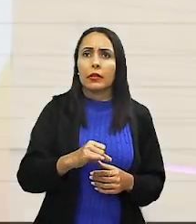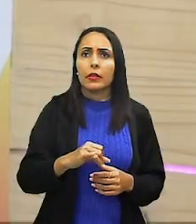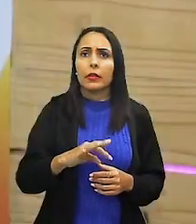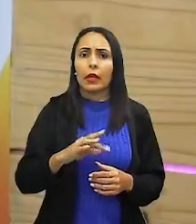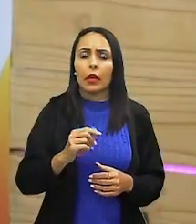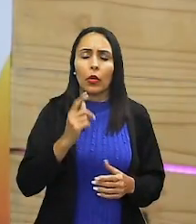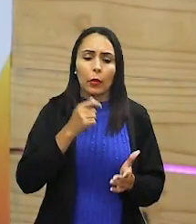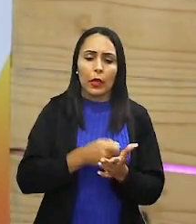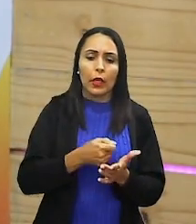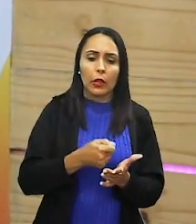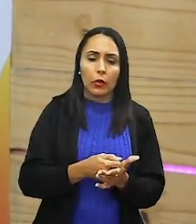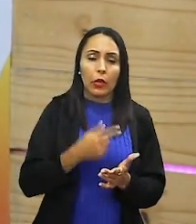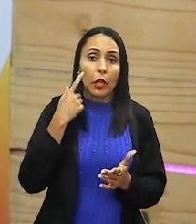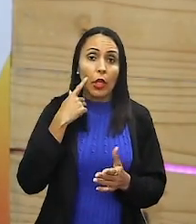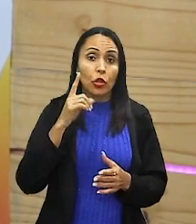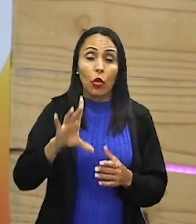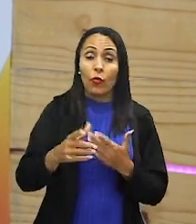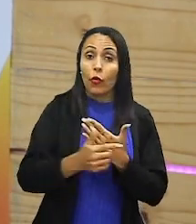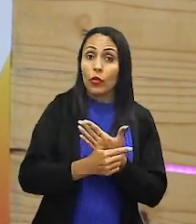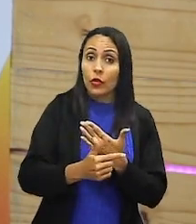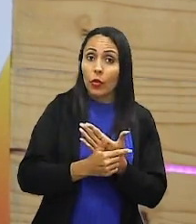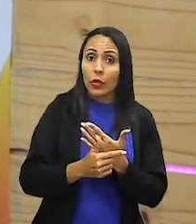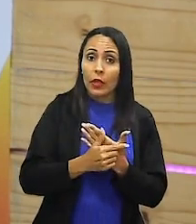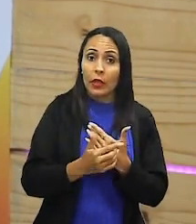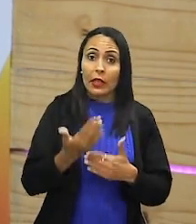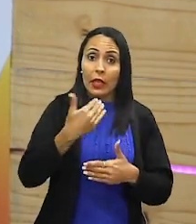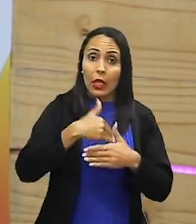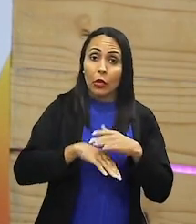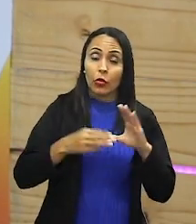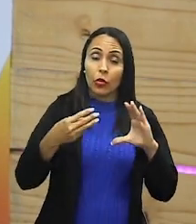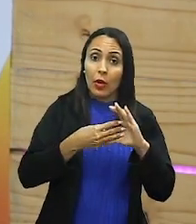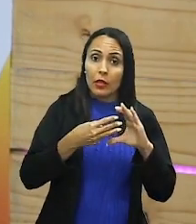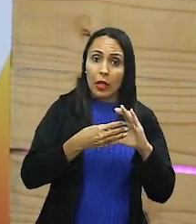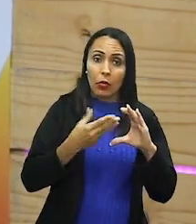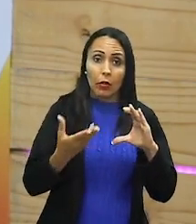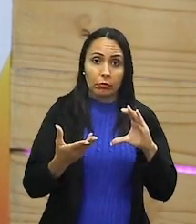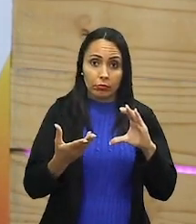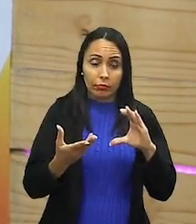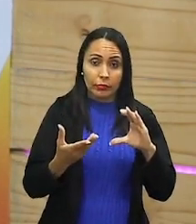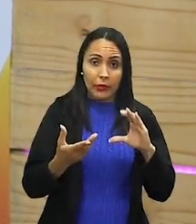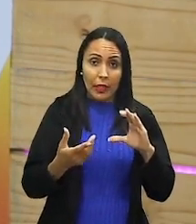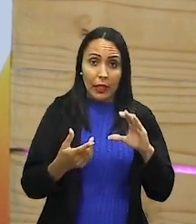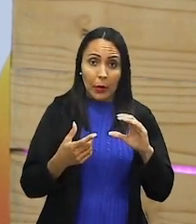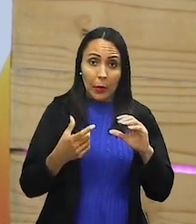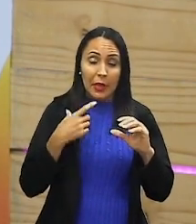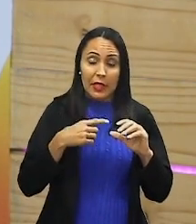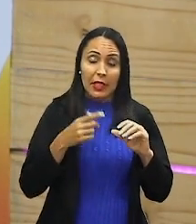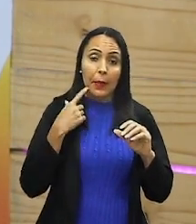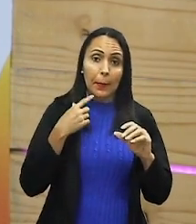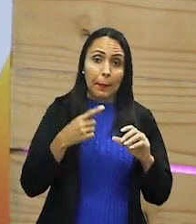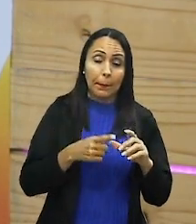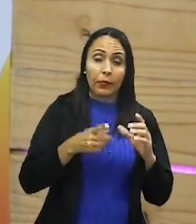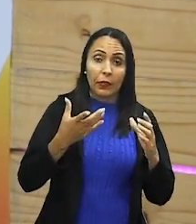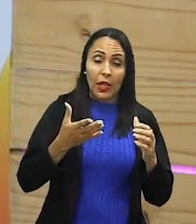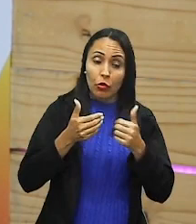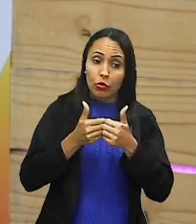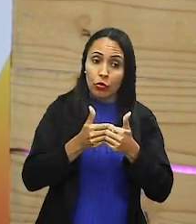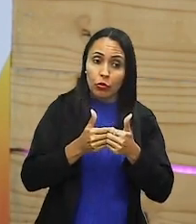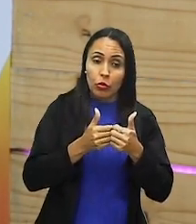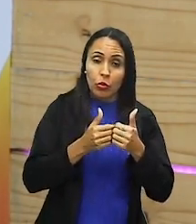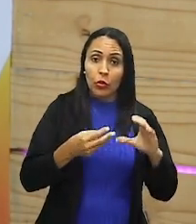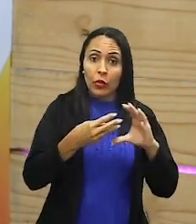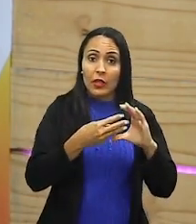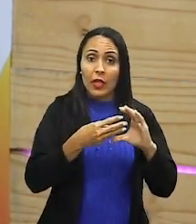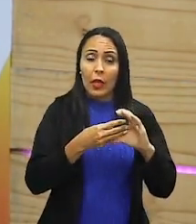Ei, ele só funciona se ele estiver dentro de uma célula. Ele tem que parasitar uma célula. Sabe por quê? Porque como ele não